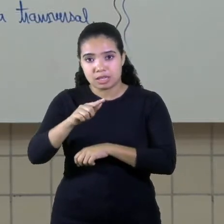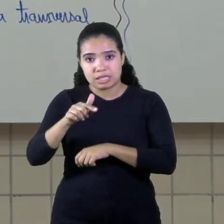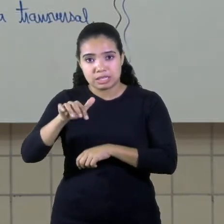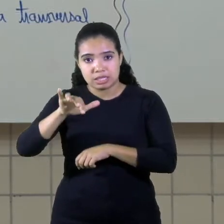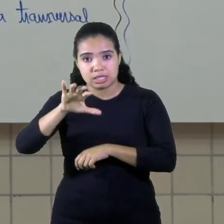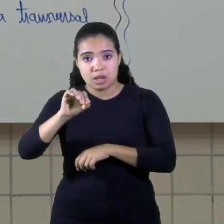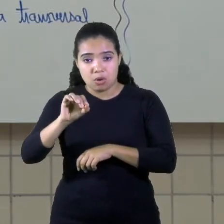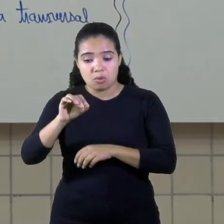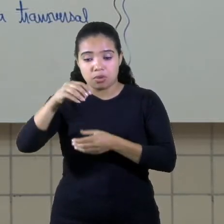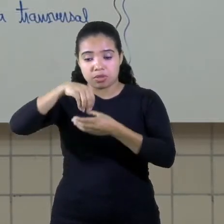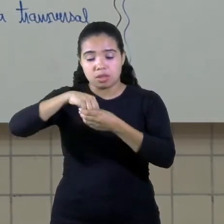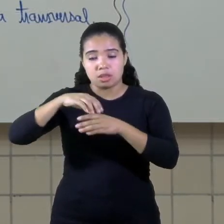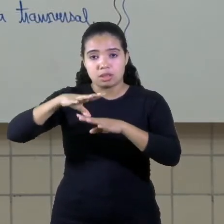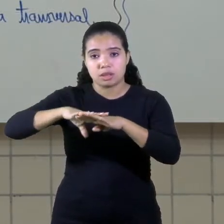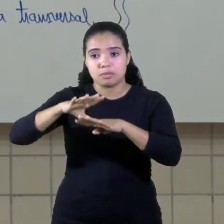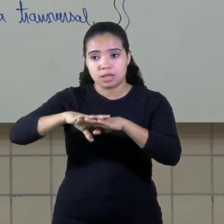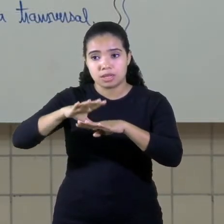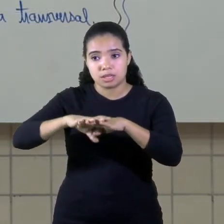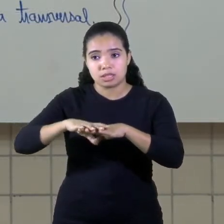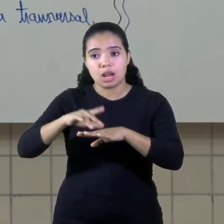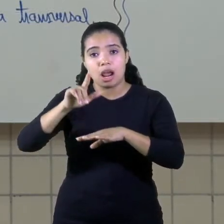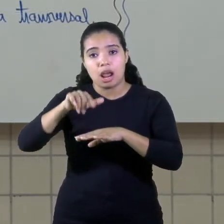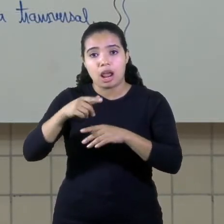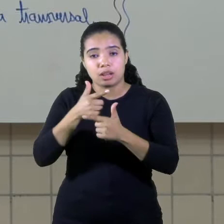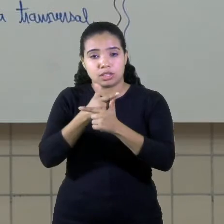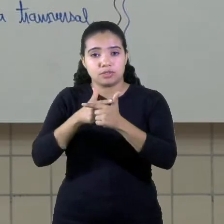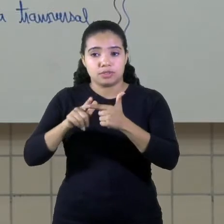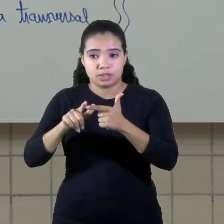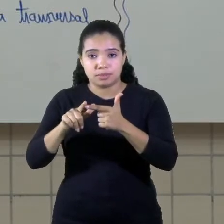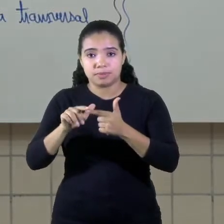na matemática nada mais é que uma divisão.